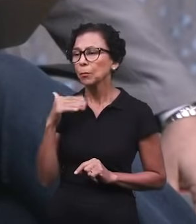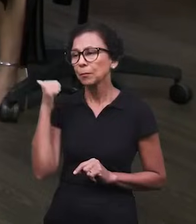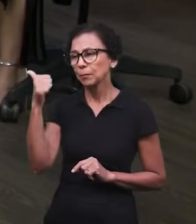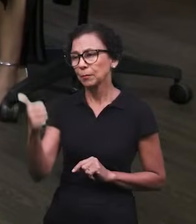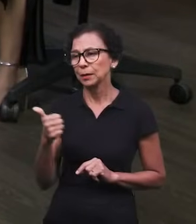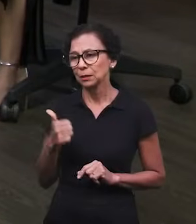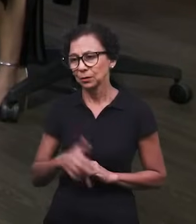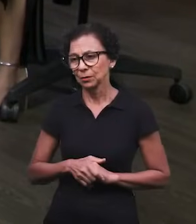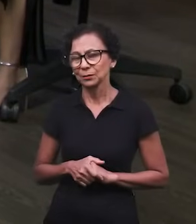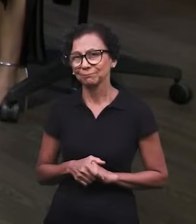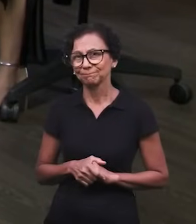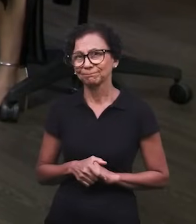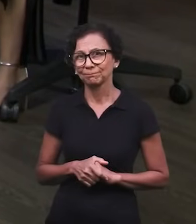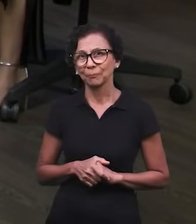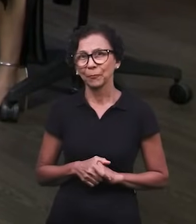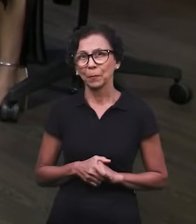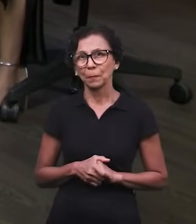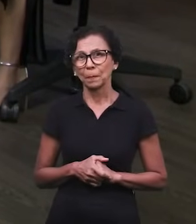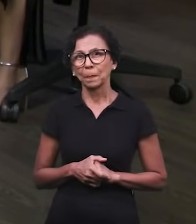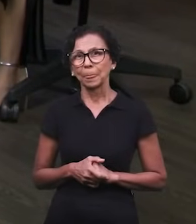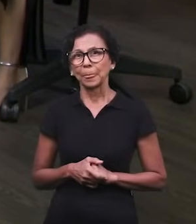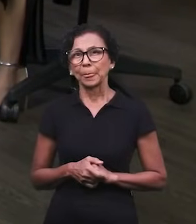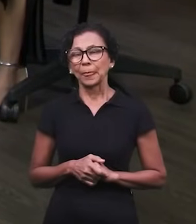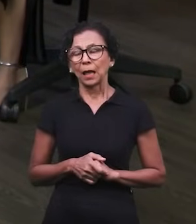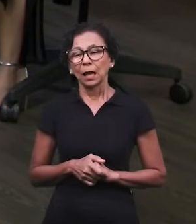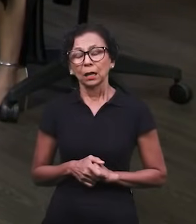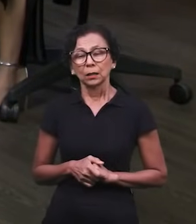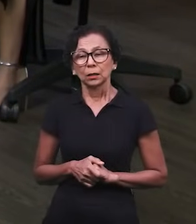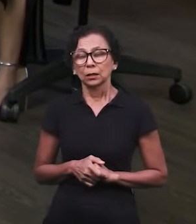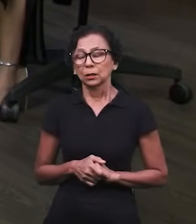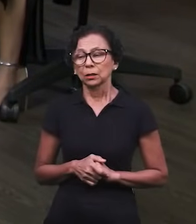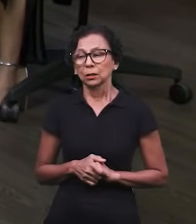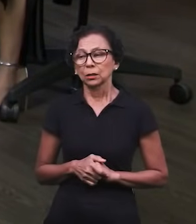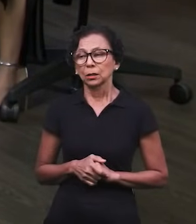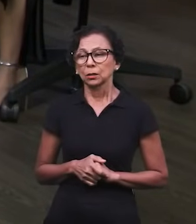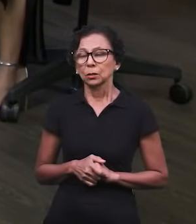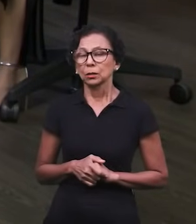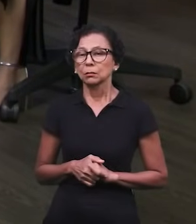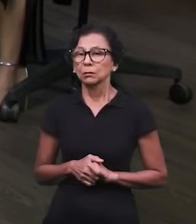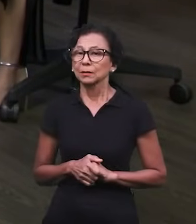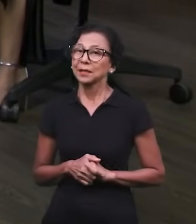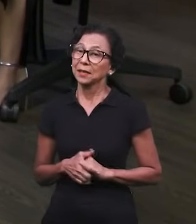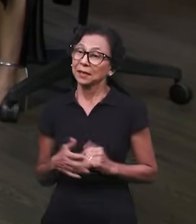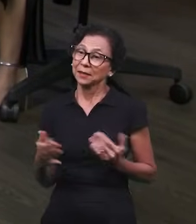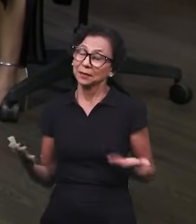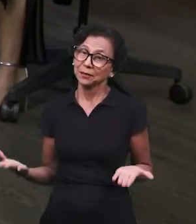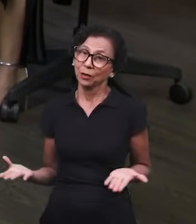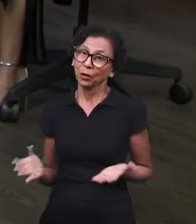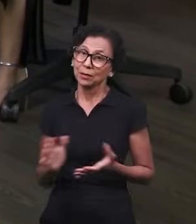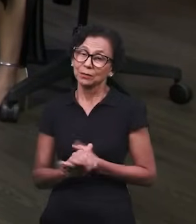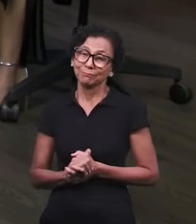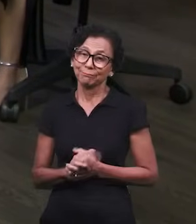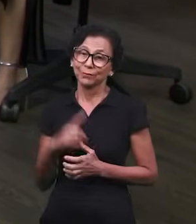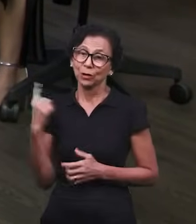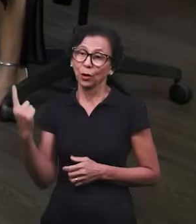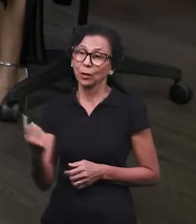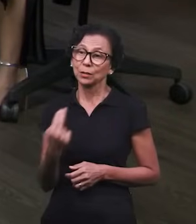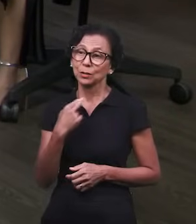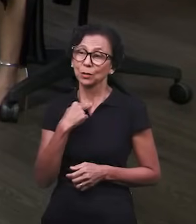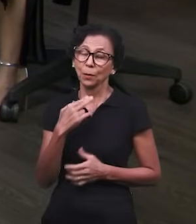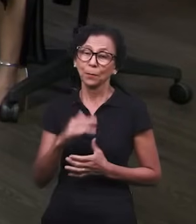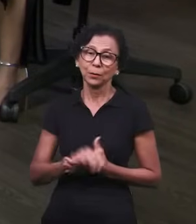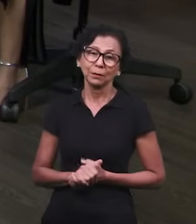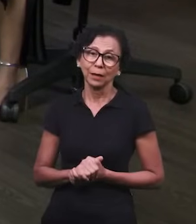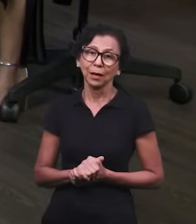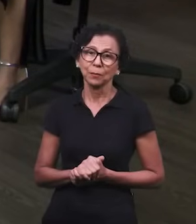isso eu não posso ouvir. Não, pelo contrário, nós temos que ouvir tudo, examinar tudo, mas se nós temos dentro de nós a bênção de Deus,